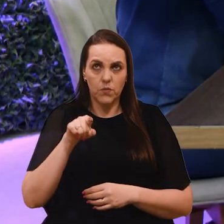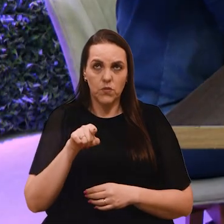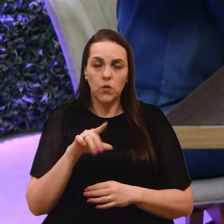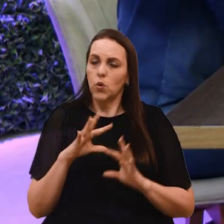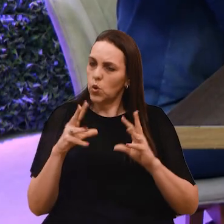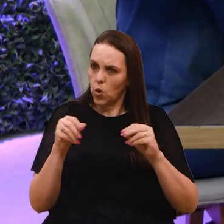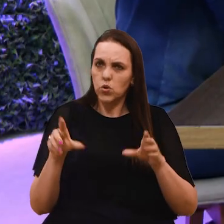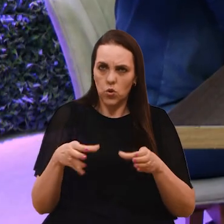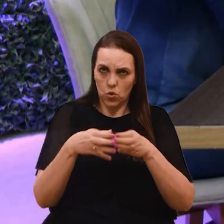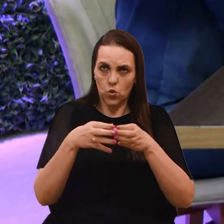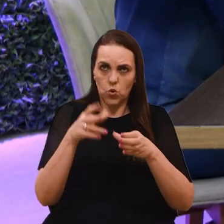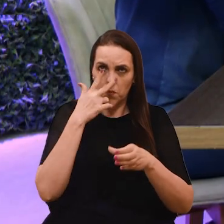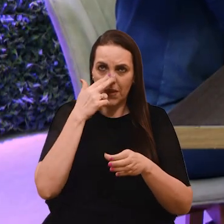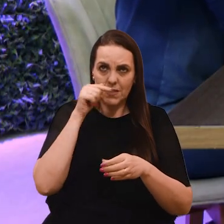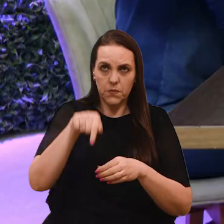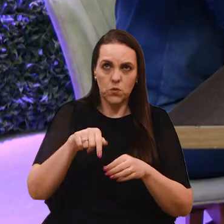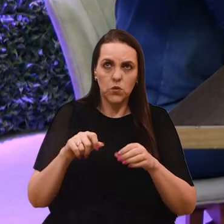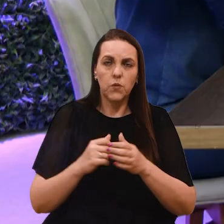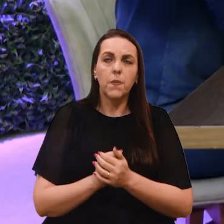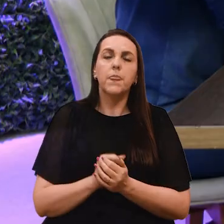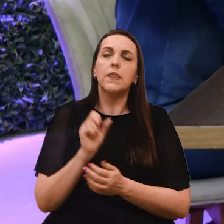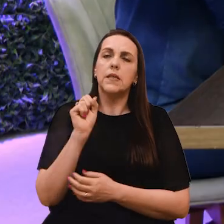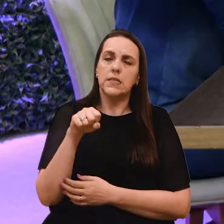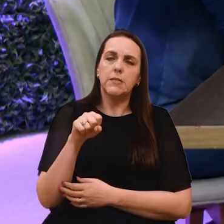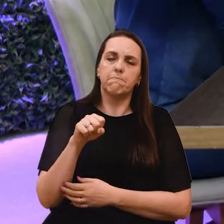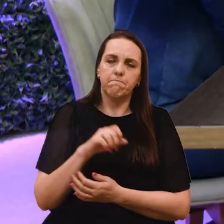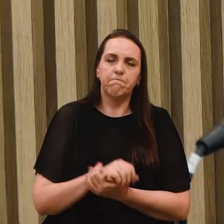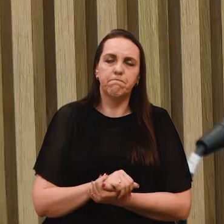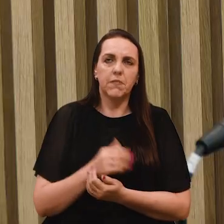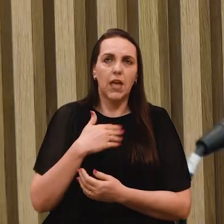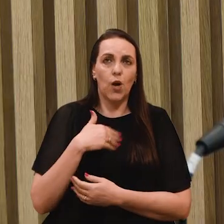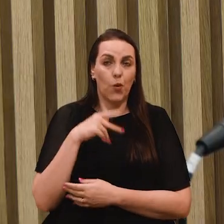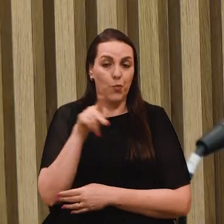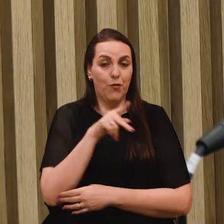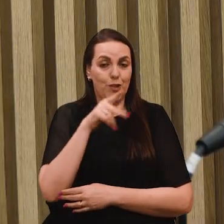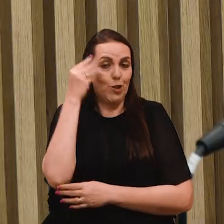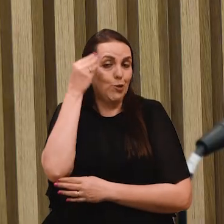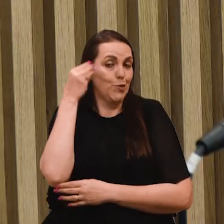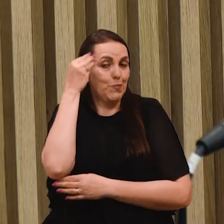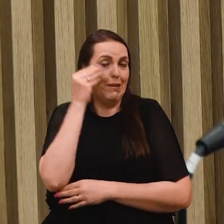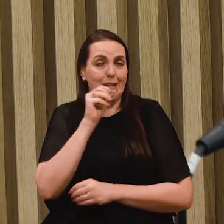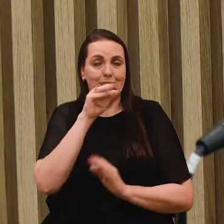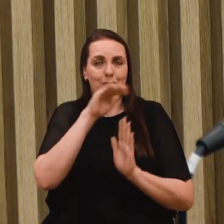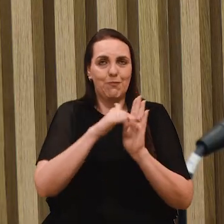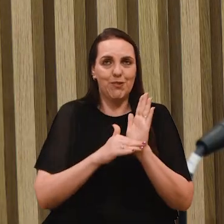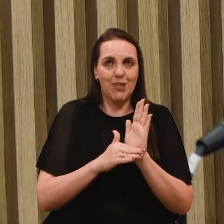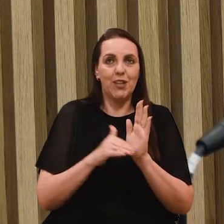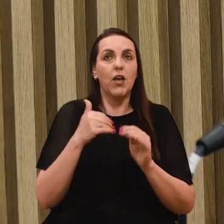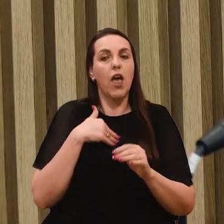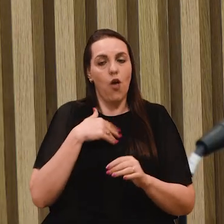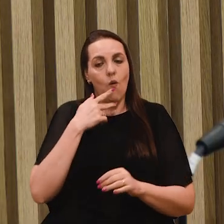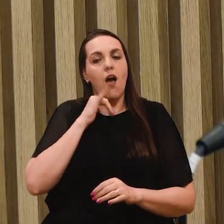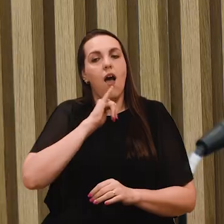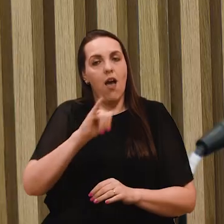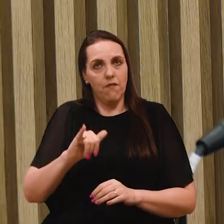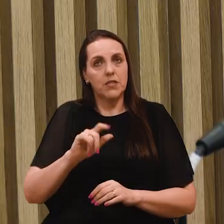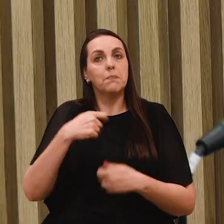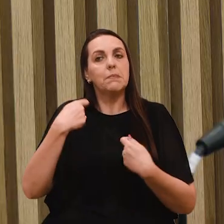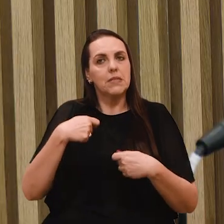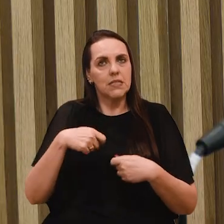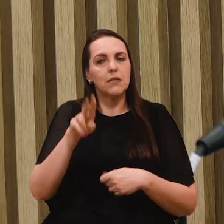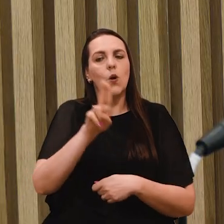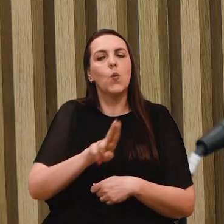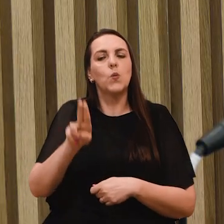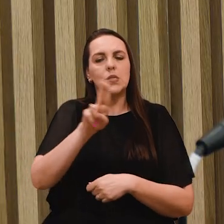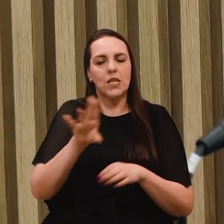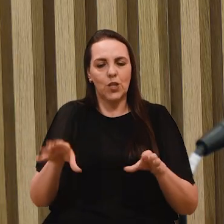turma daí? Sim. Eu, como professor inexperiente no projeto, eu coloquei como condição que nós íamos usar a turma